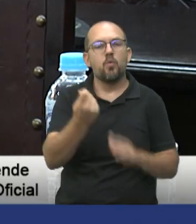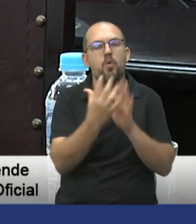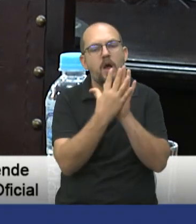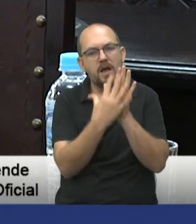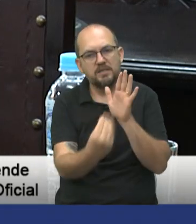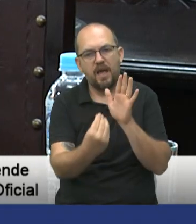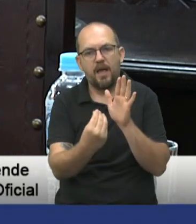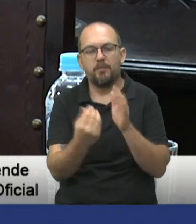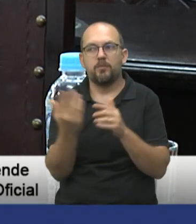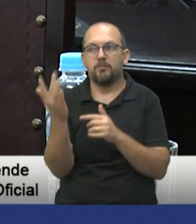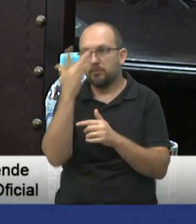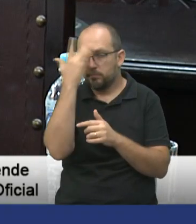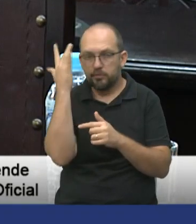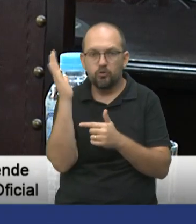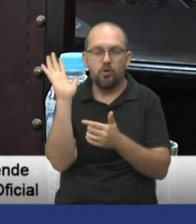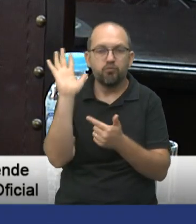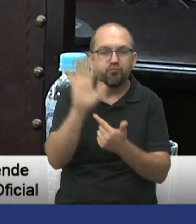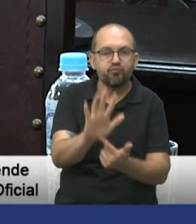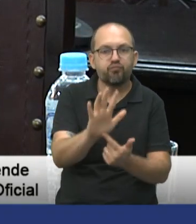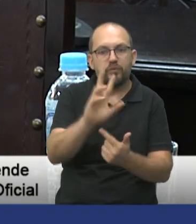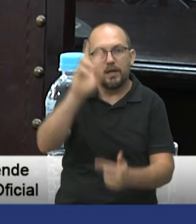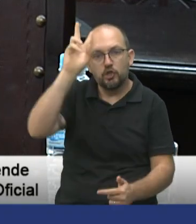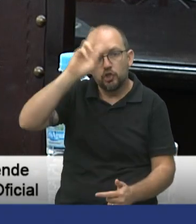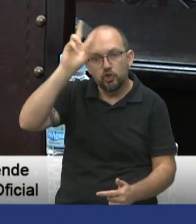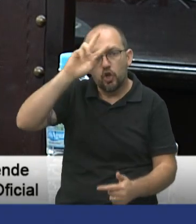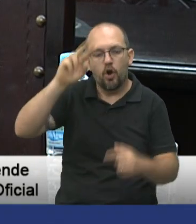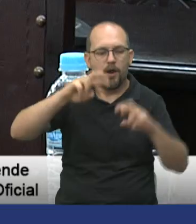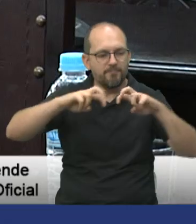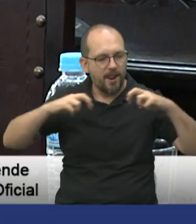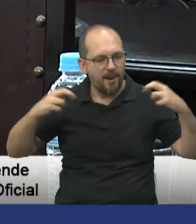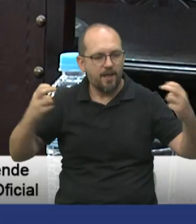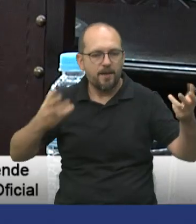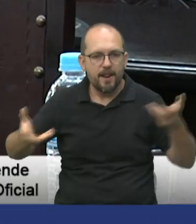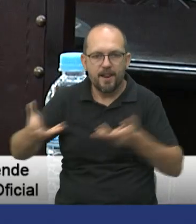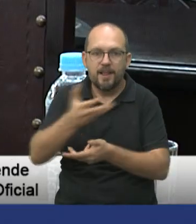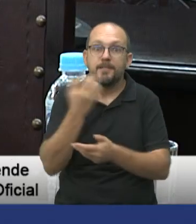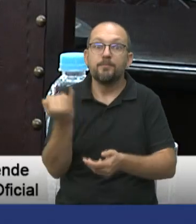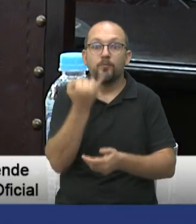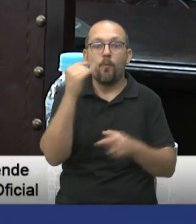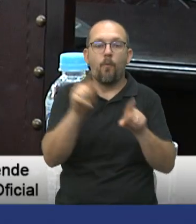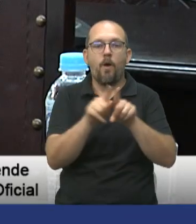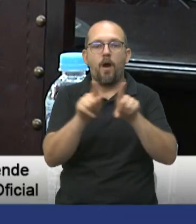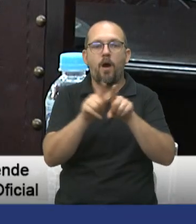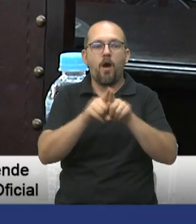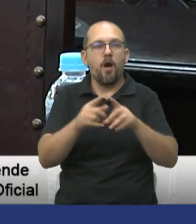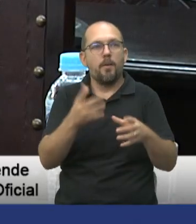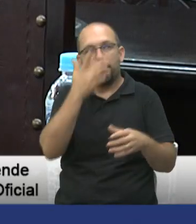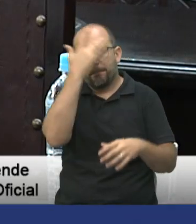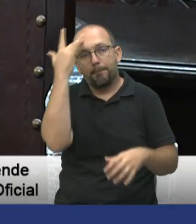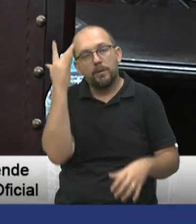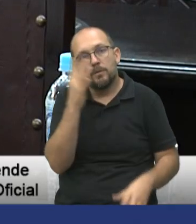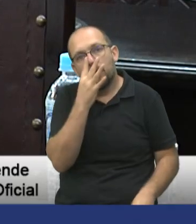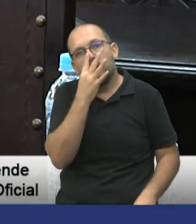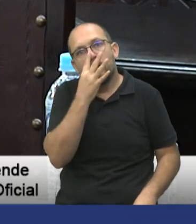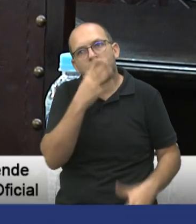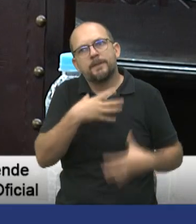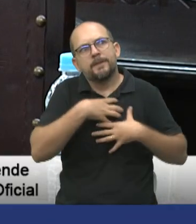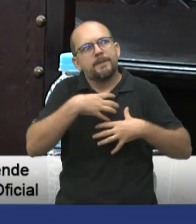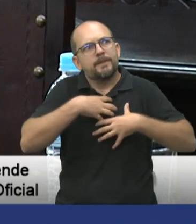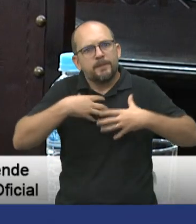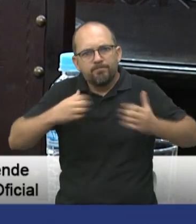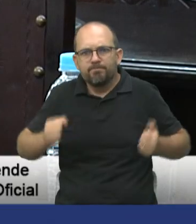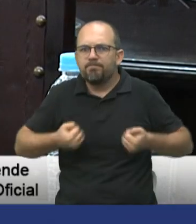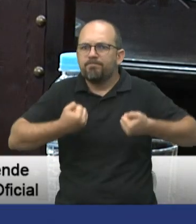trazer pessoas, contar essas histórias numa roda de conversa. Elas ficam encantadas e se motivam a